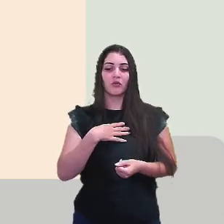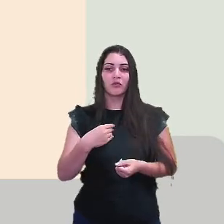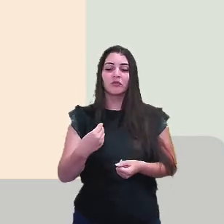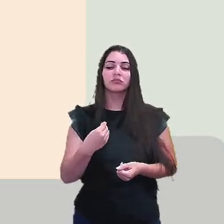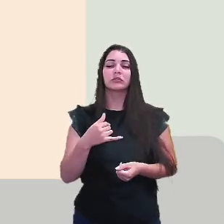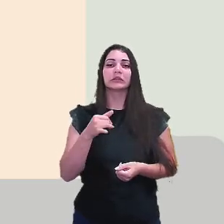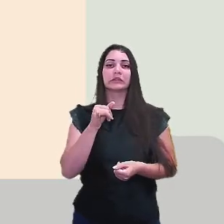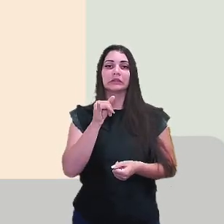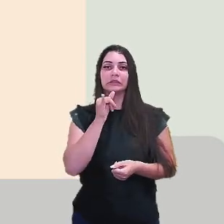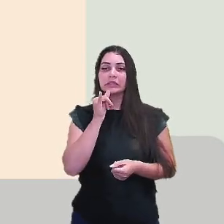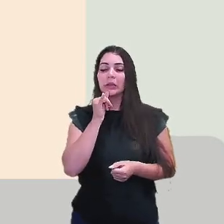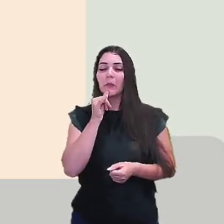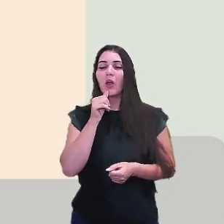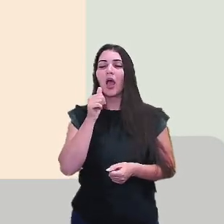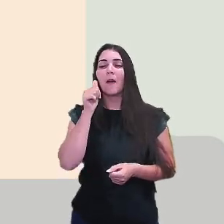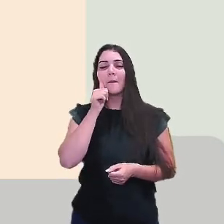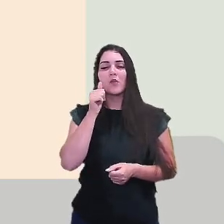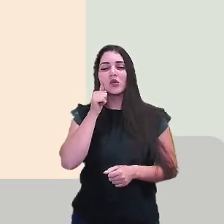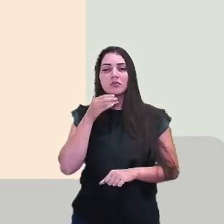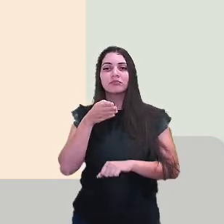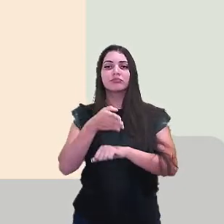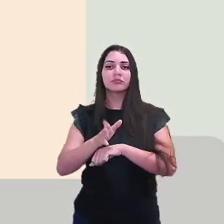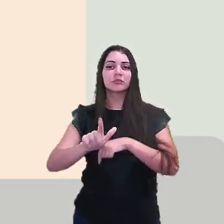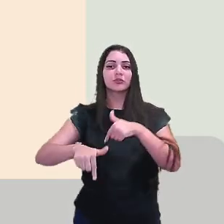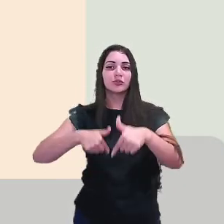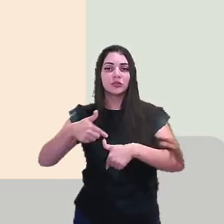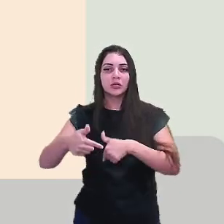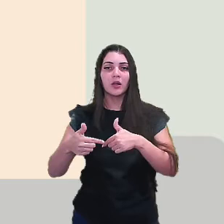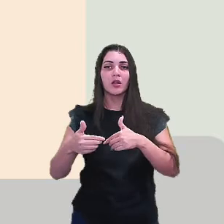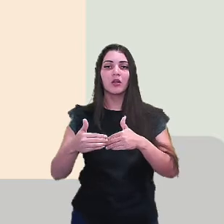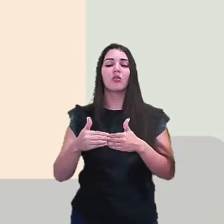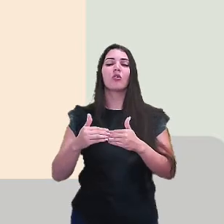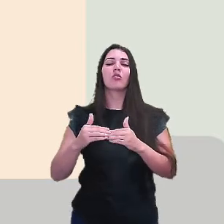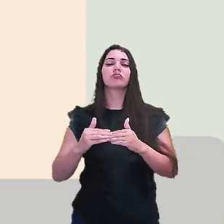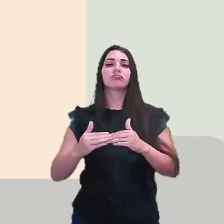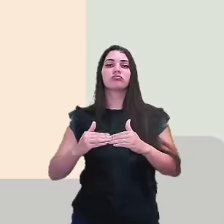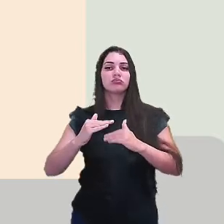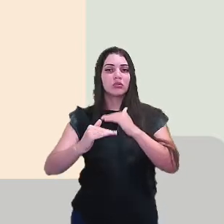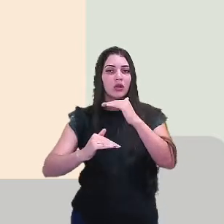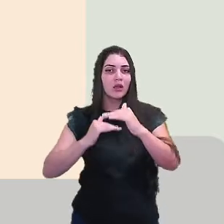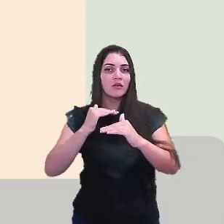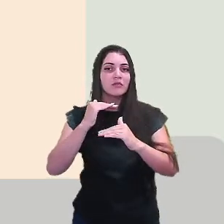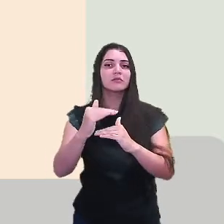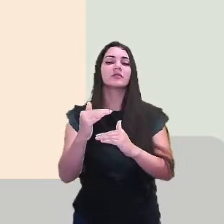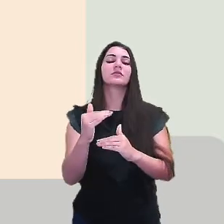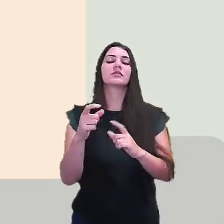no mercado de trabalho, avanços na medicina com métodos